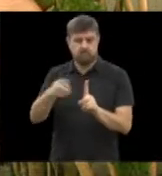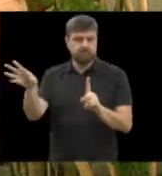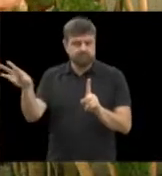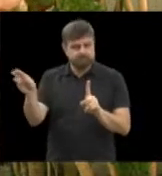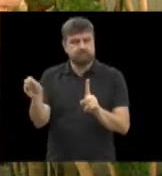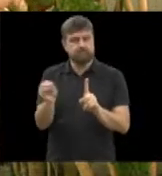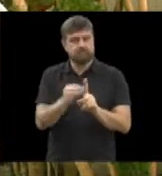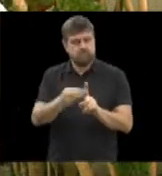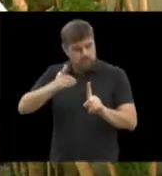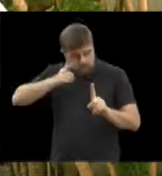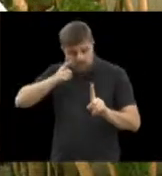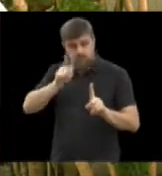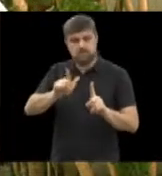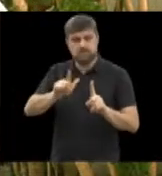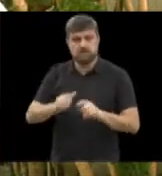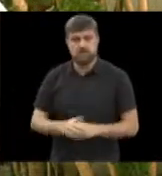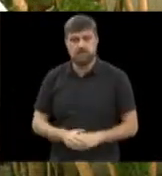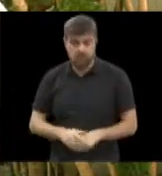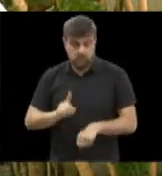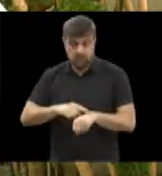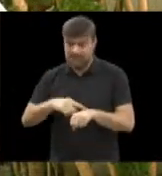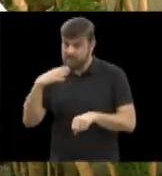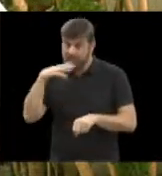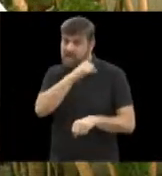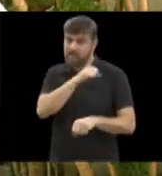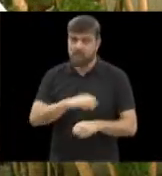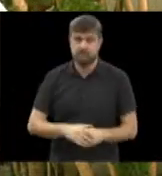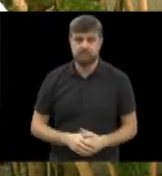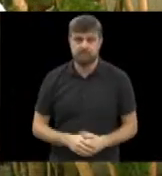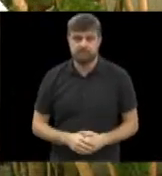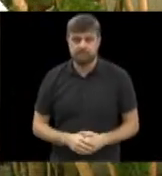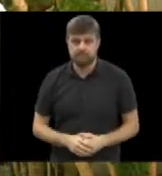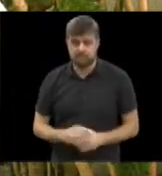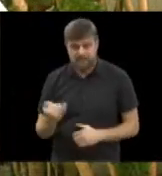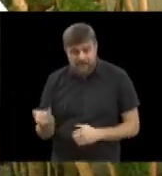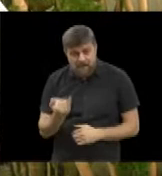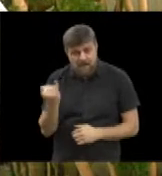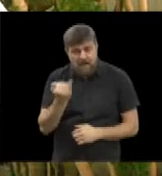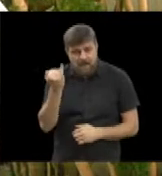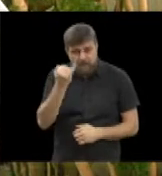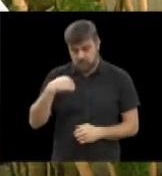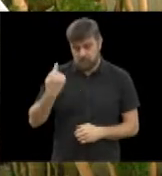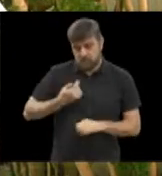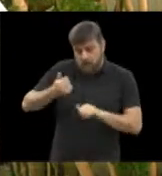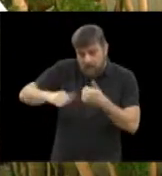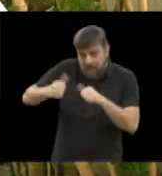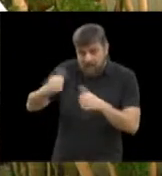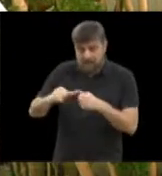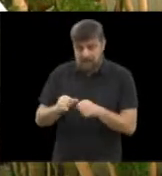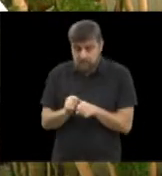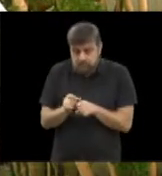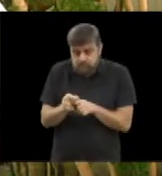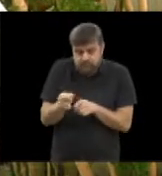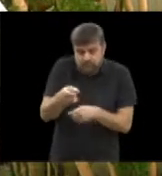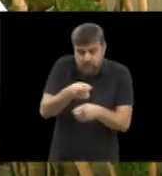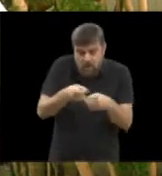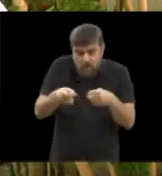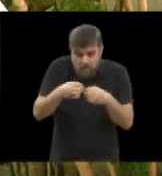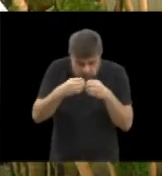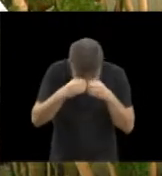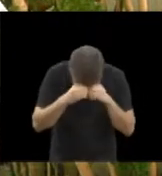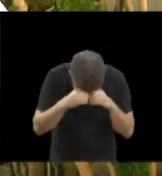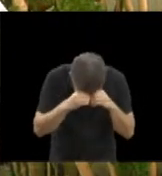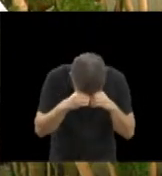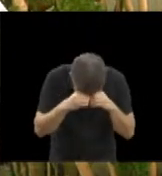estar apto a fertilizar em um período curto de tempo. Então, isso é muito importante a gente avaliar. O sêmen, o fator masculino